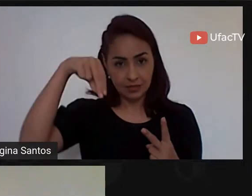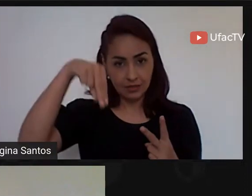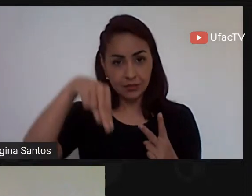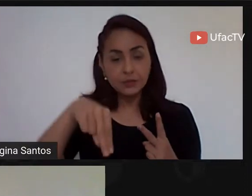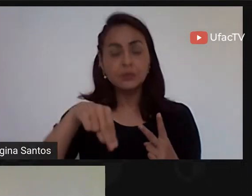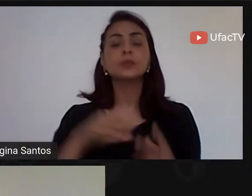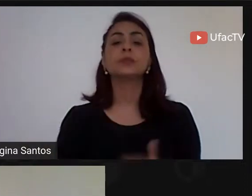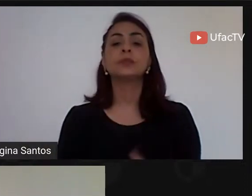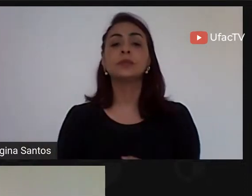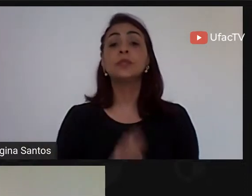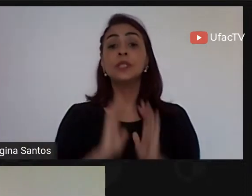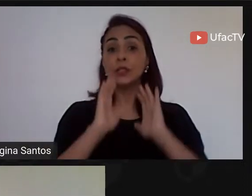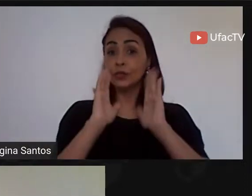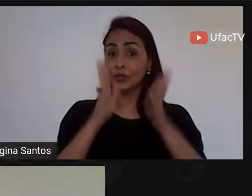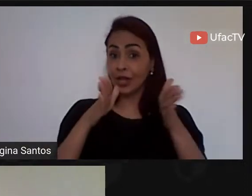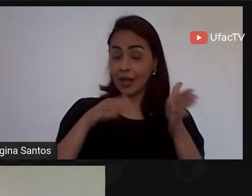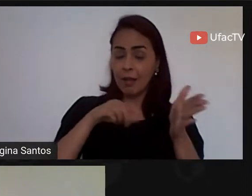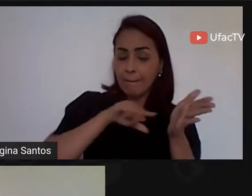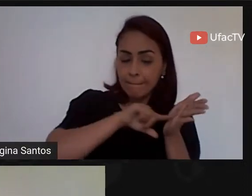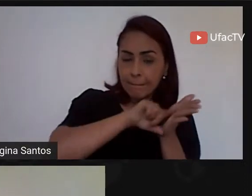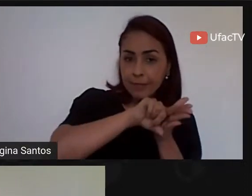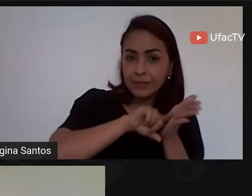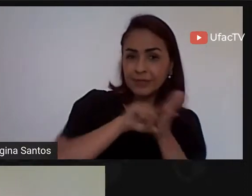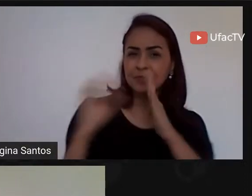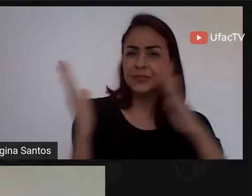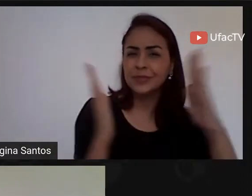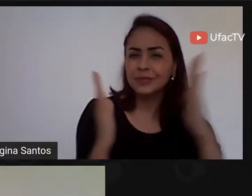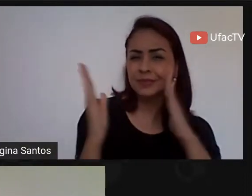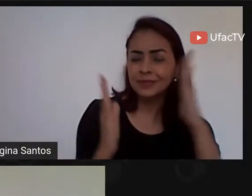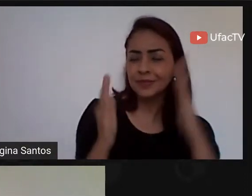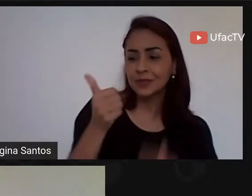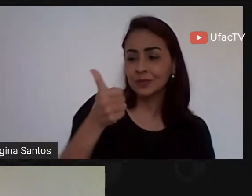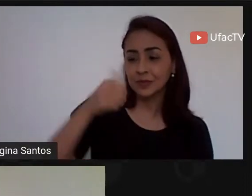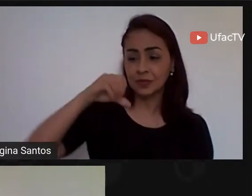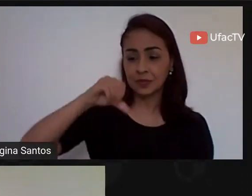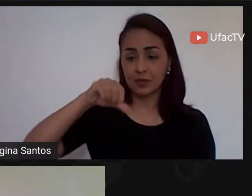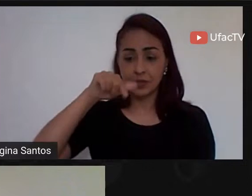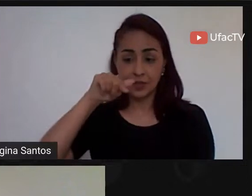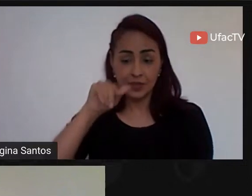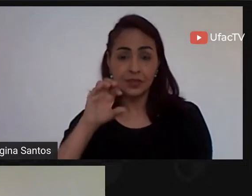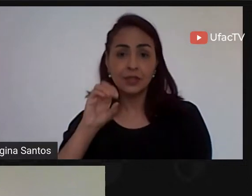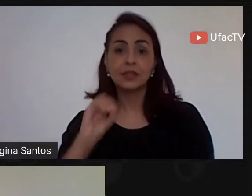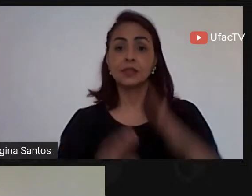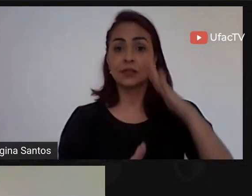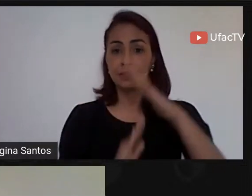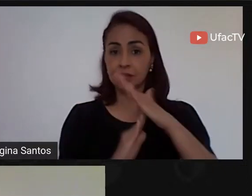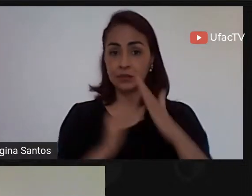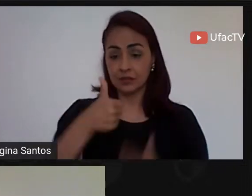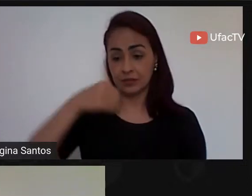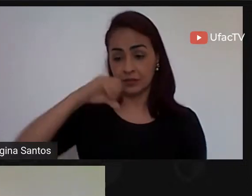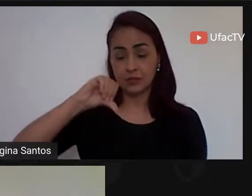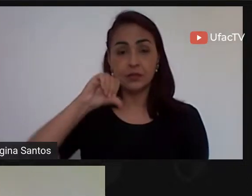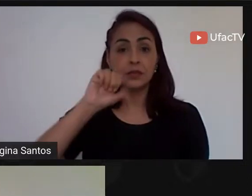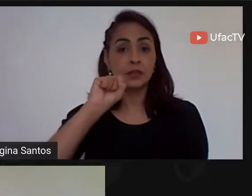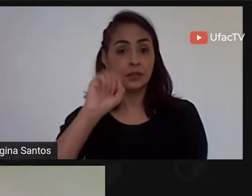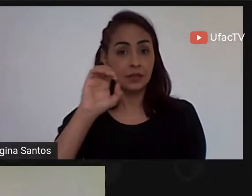que eu mencionei das décadas de 70 e 80, que é muito, muita,